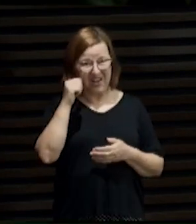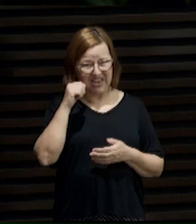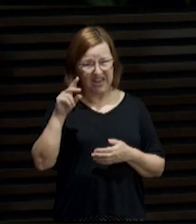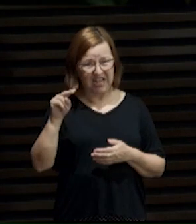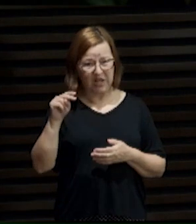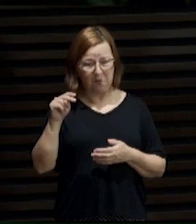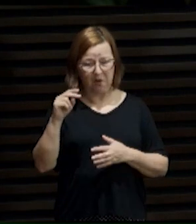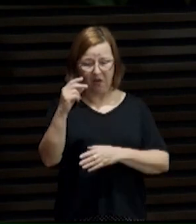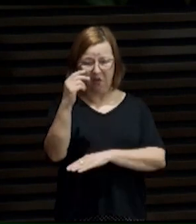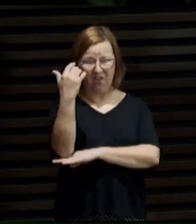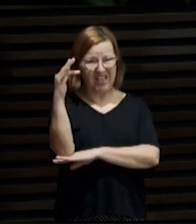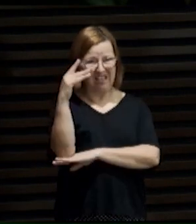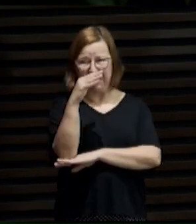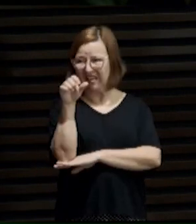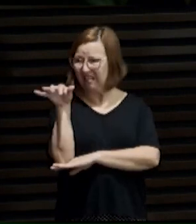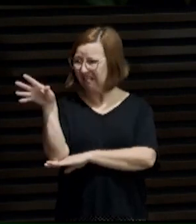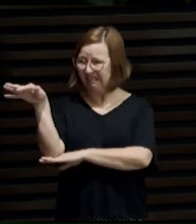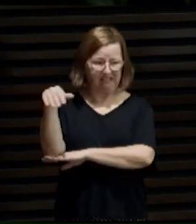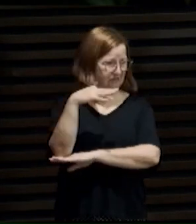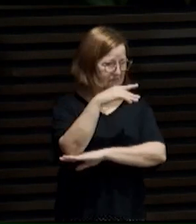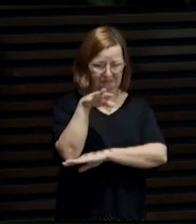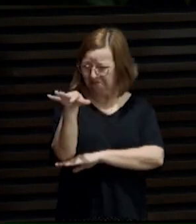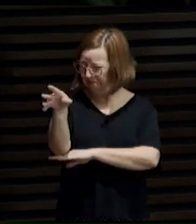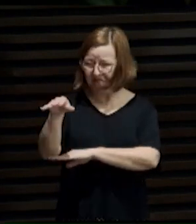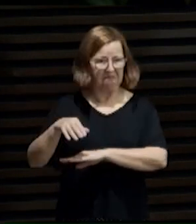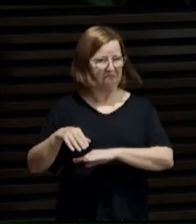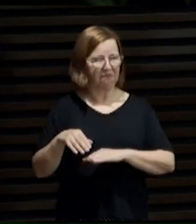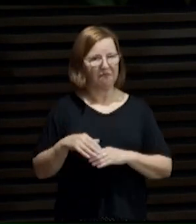E se você deixar, pode ser que ela cresça e lhe engula.